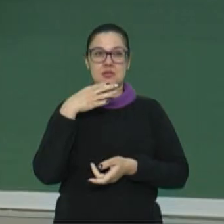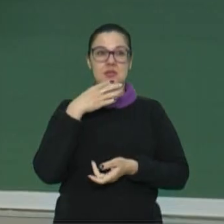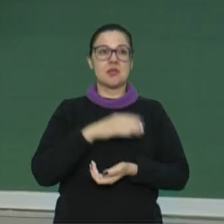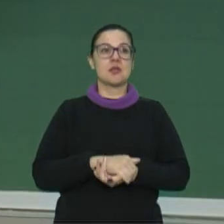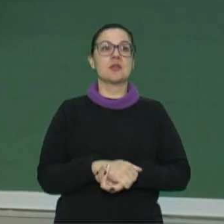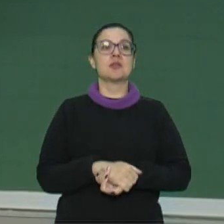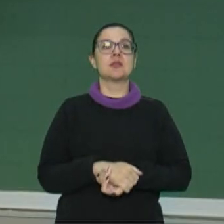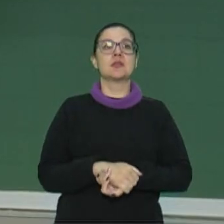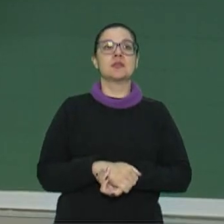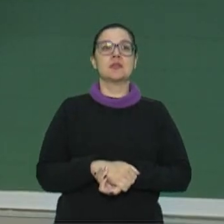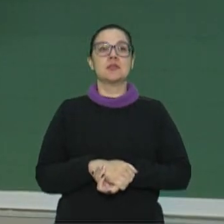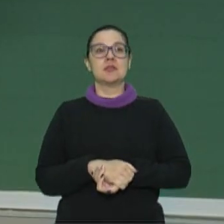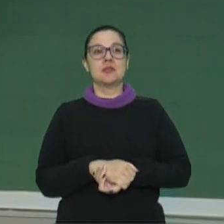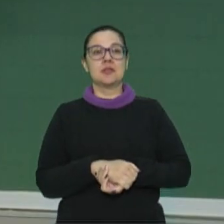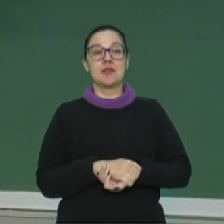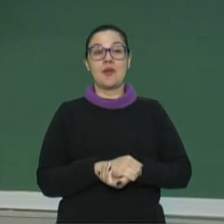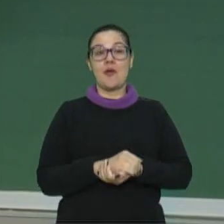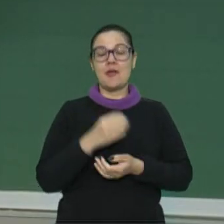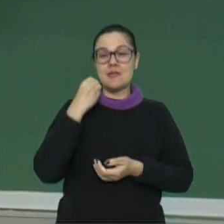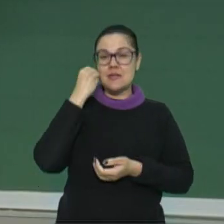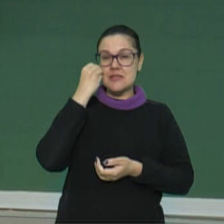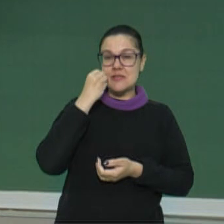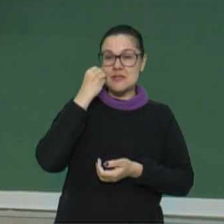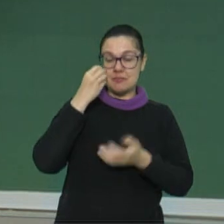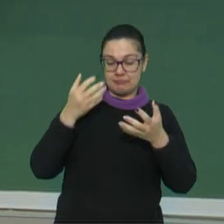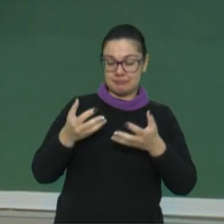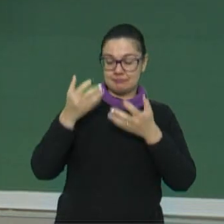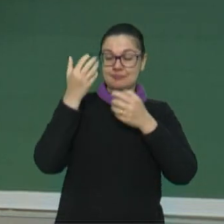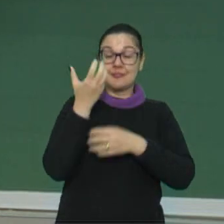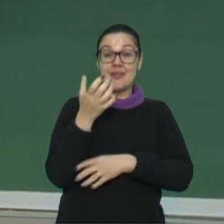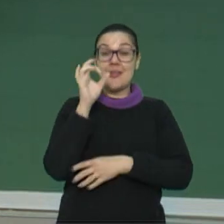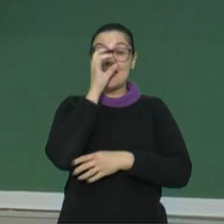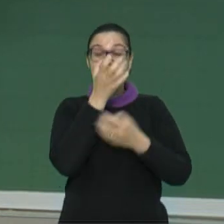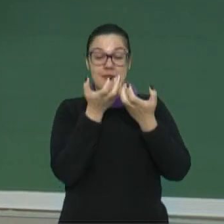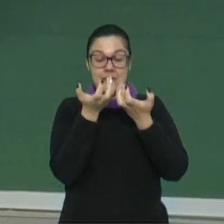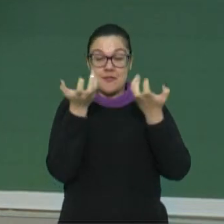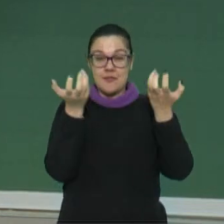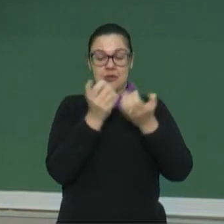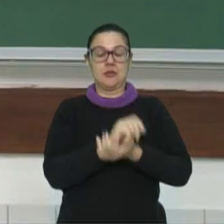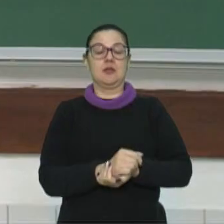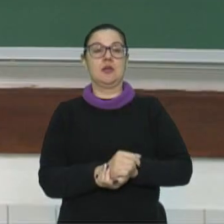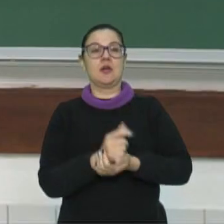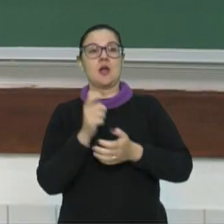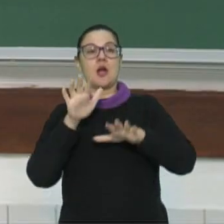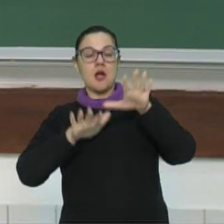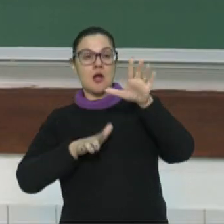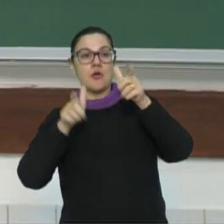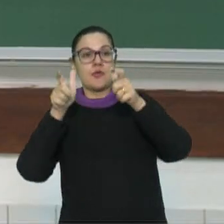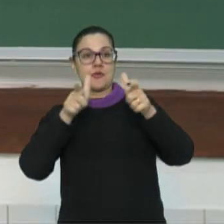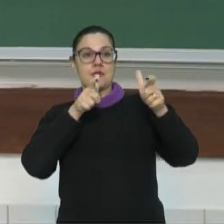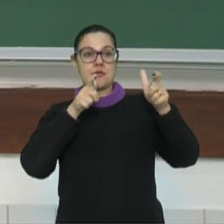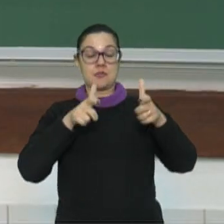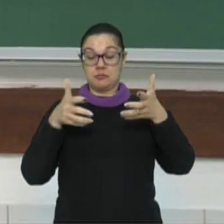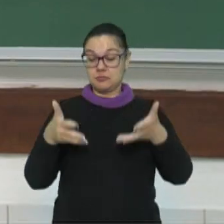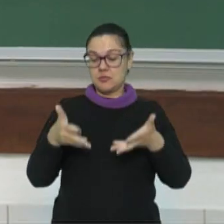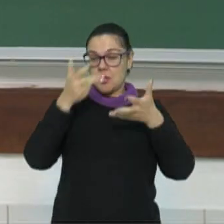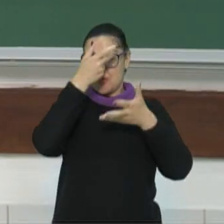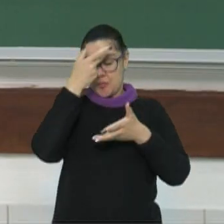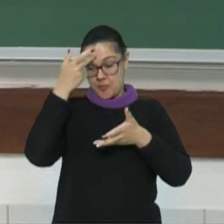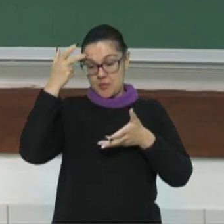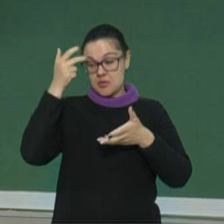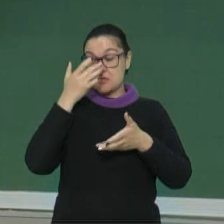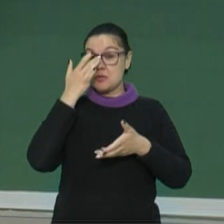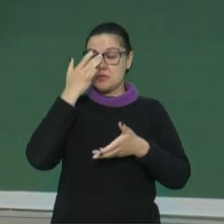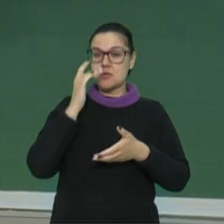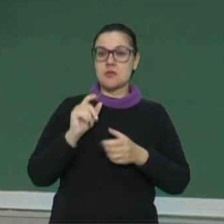conhece essa experiência das plantinhas. É uma experiência que ficou bem famosa em alguns momentos aí, quando alguém,